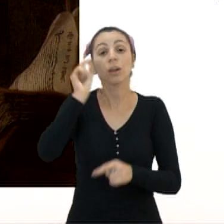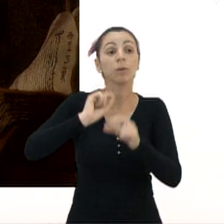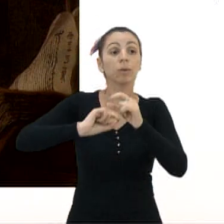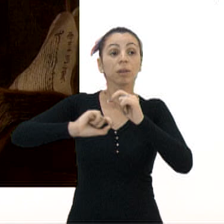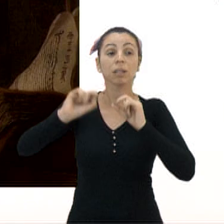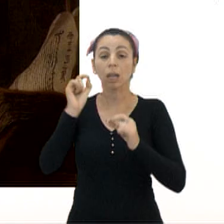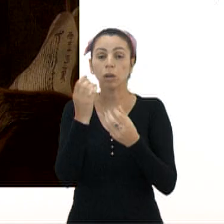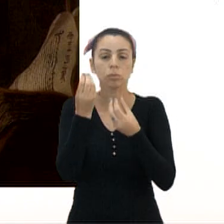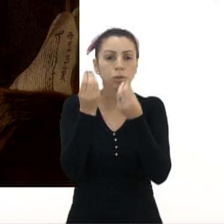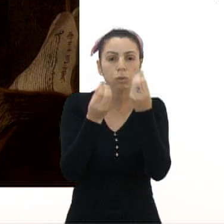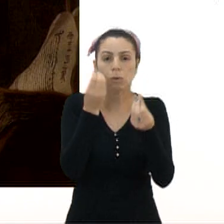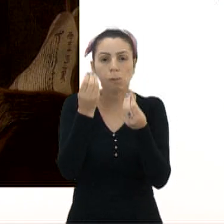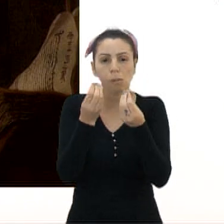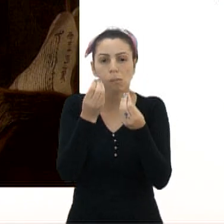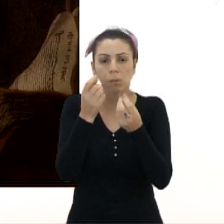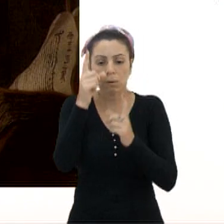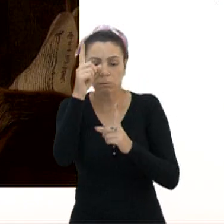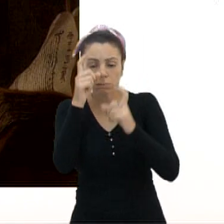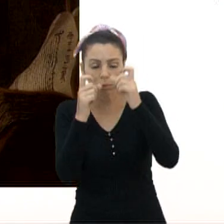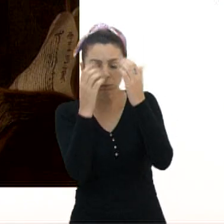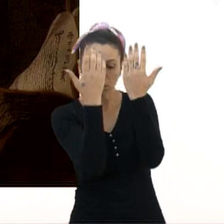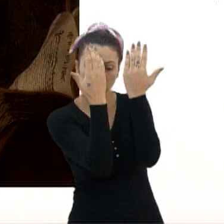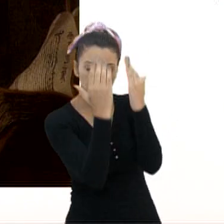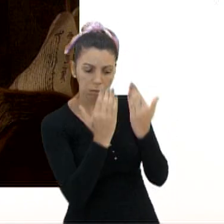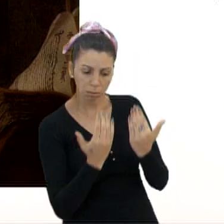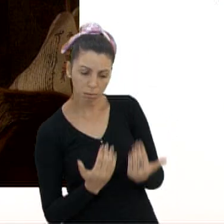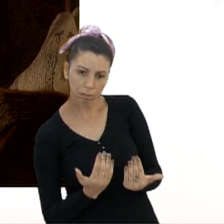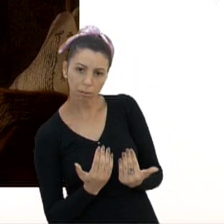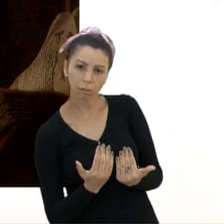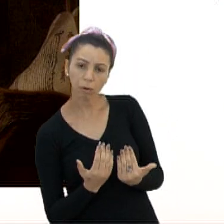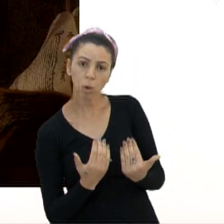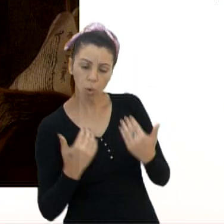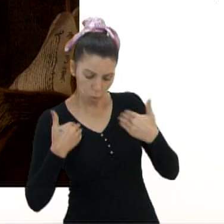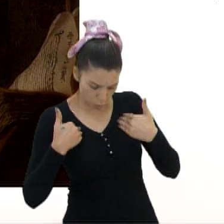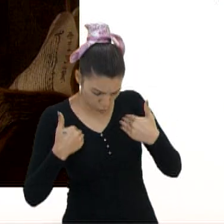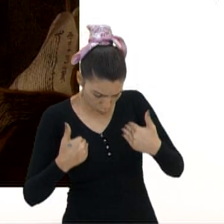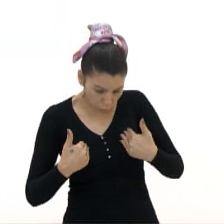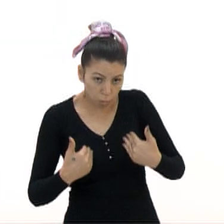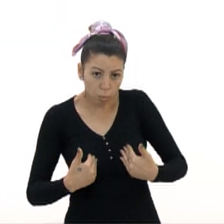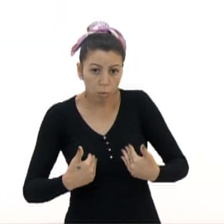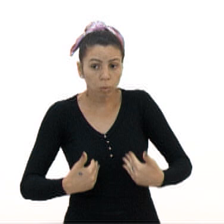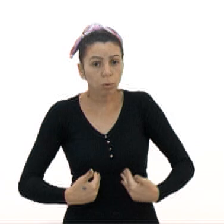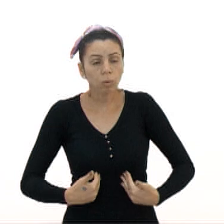expressão de como eles estão analisando o corpo a ser estudado.